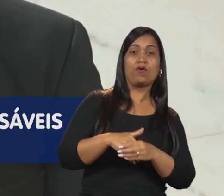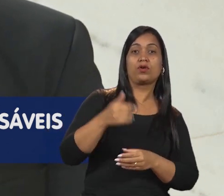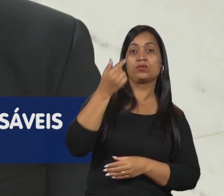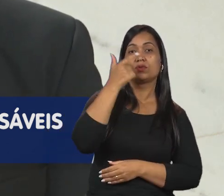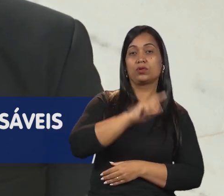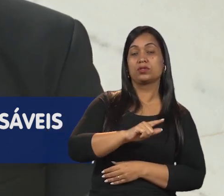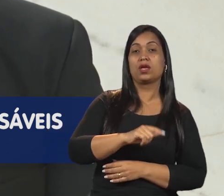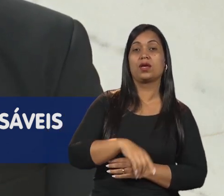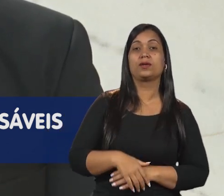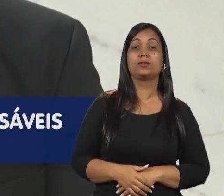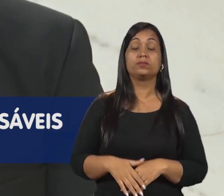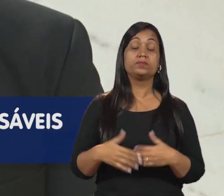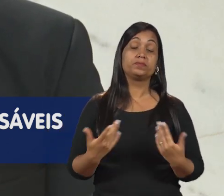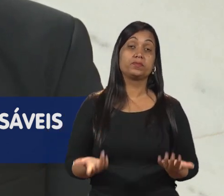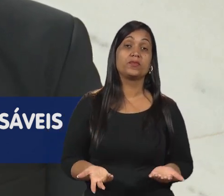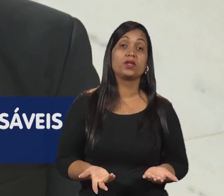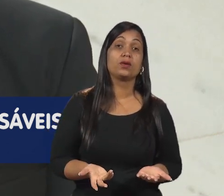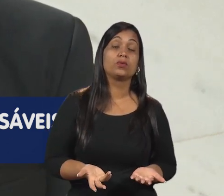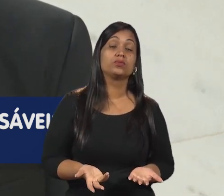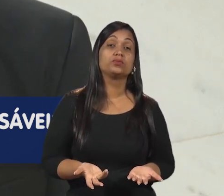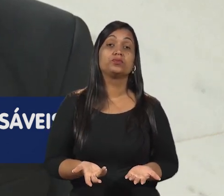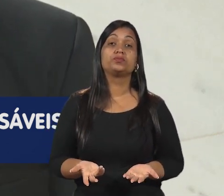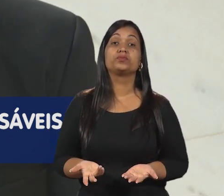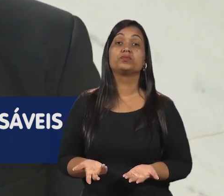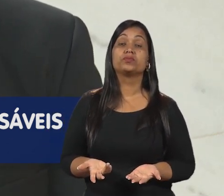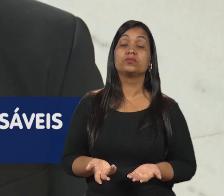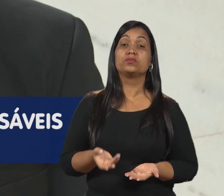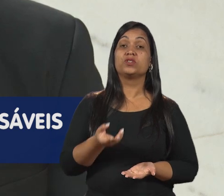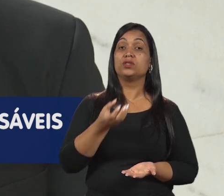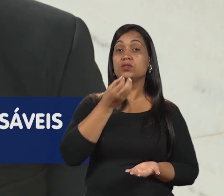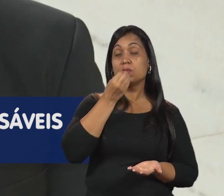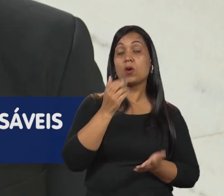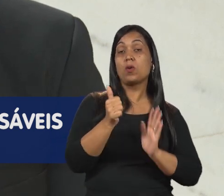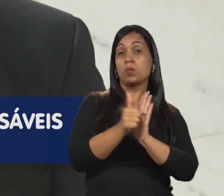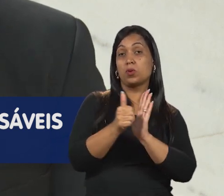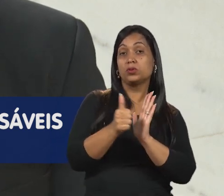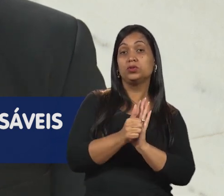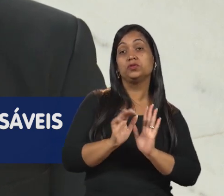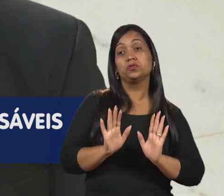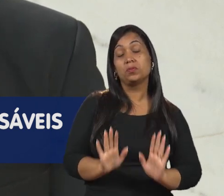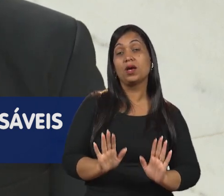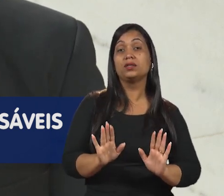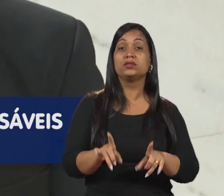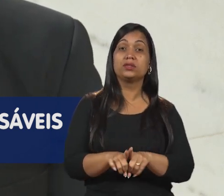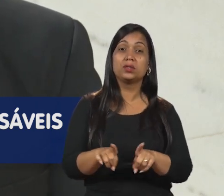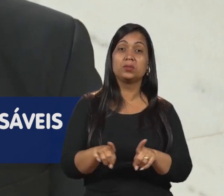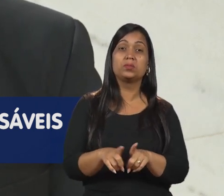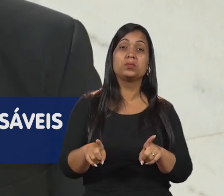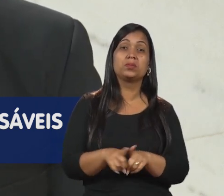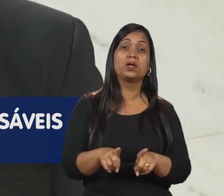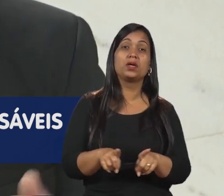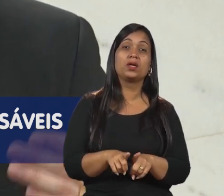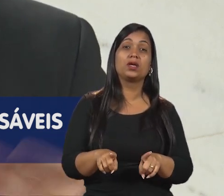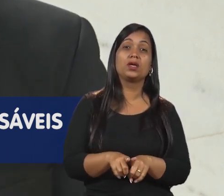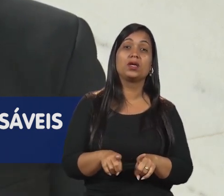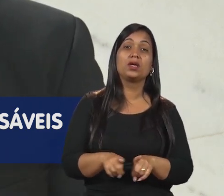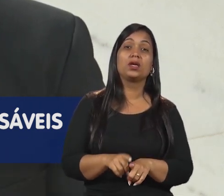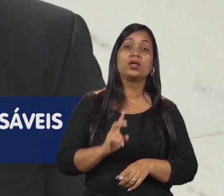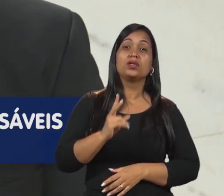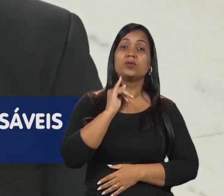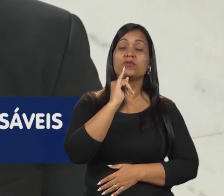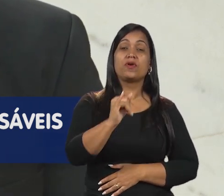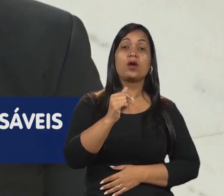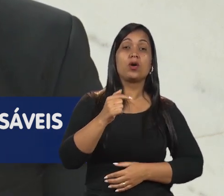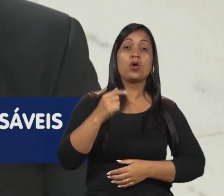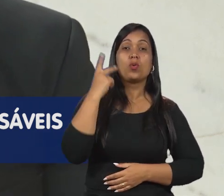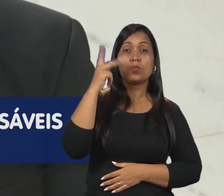rápido, então isso é muito positivo, mas eu acho, de qualquer maneira, eu sempre falo que